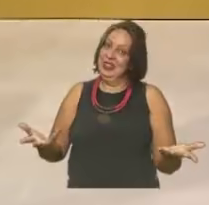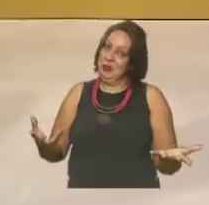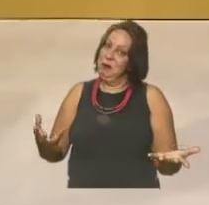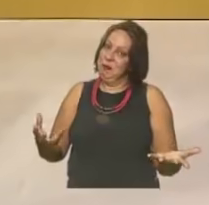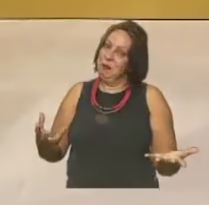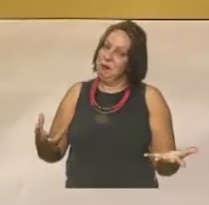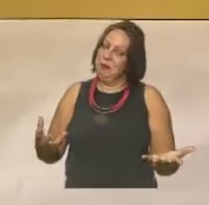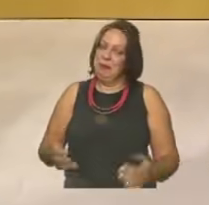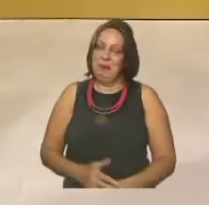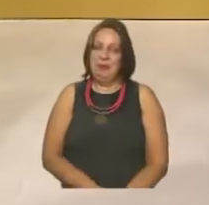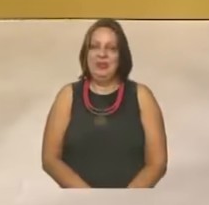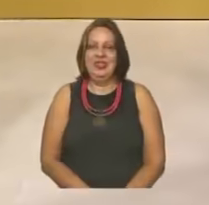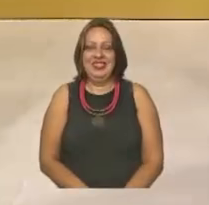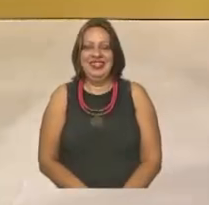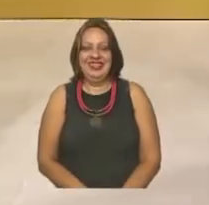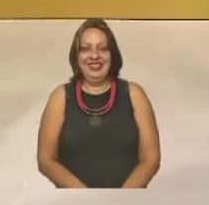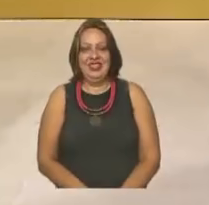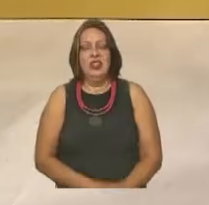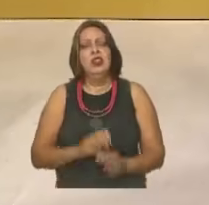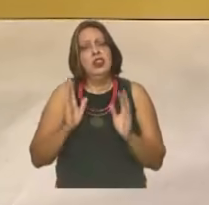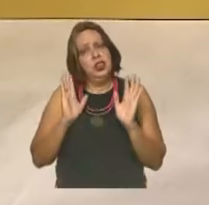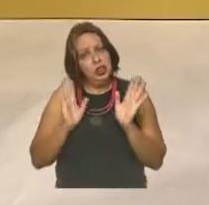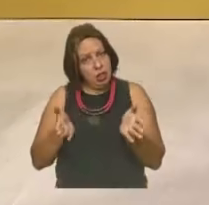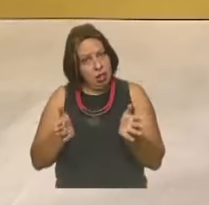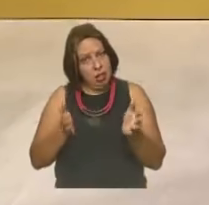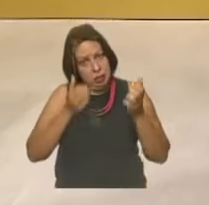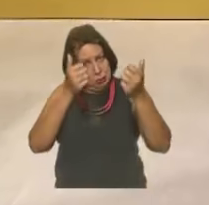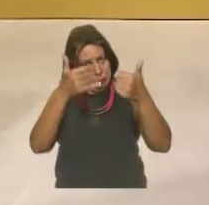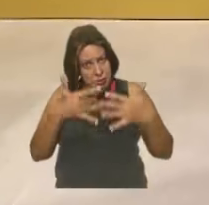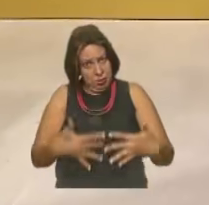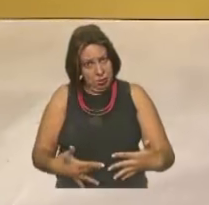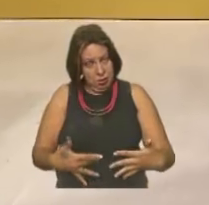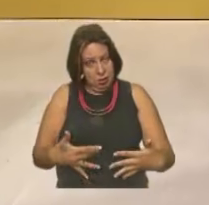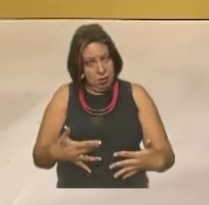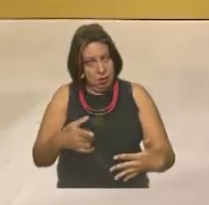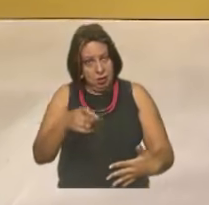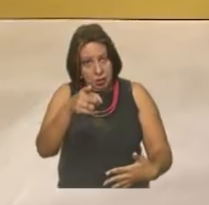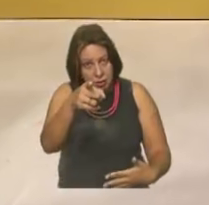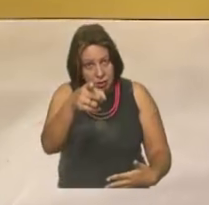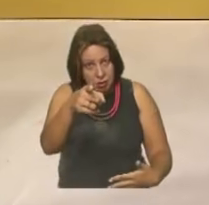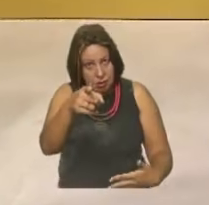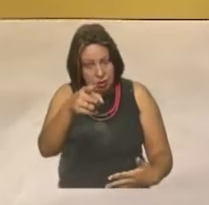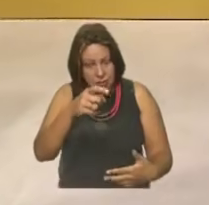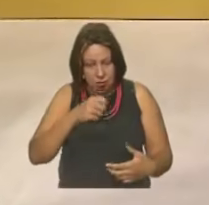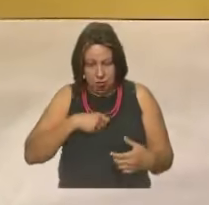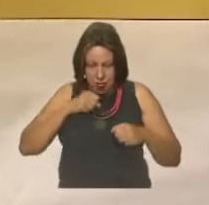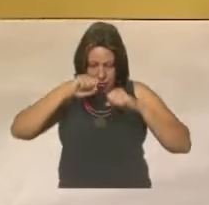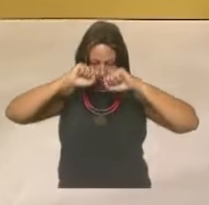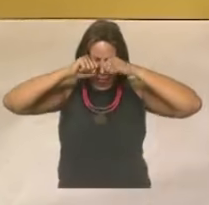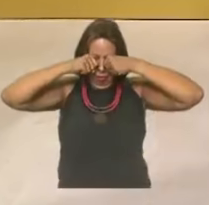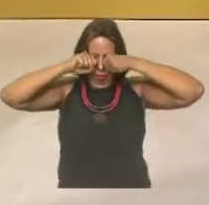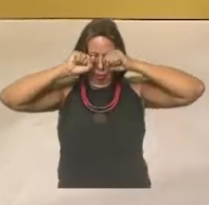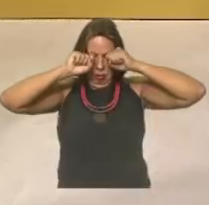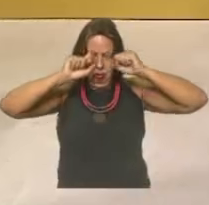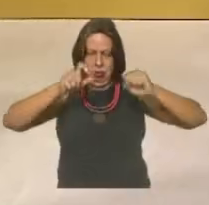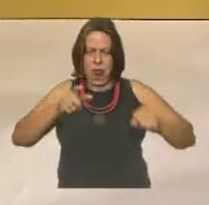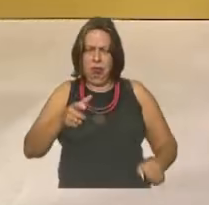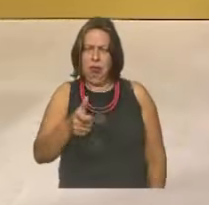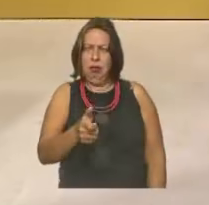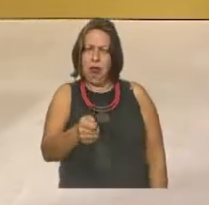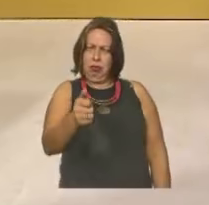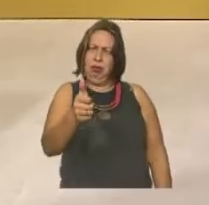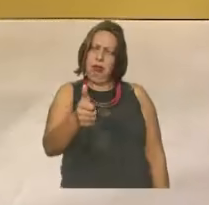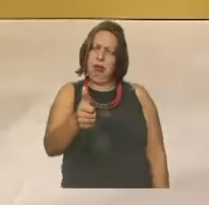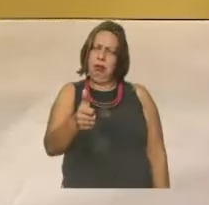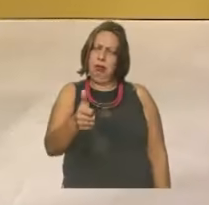nosso sorteio. Ó, já falamos aqui, você ainda deve estar aí. Não, eu acho que foi... Eu tô acordando aqui em casa, liguei a TV e eu vi alguma